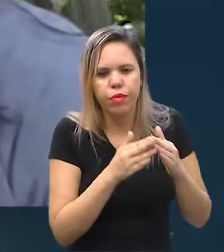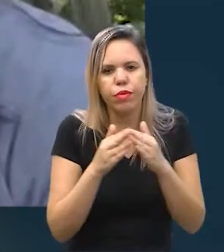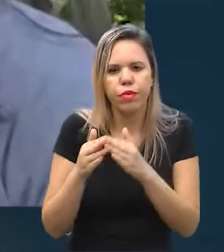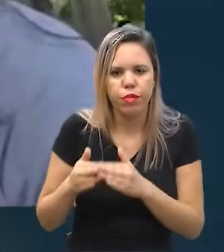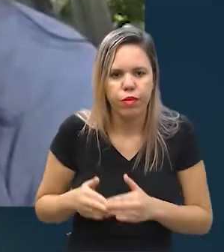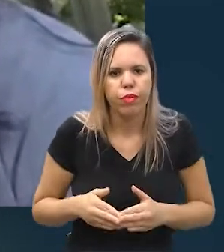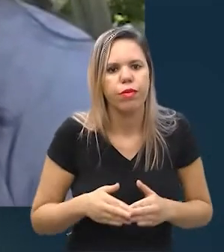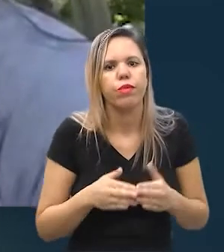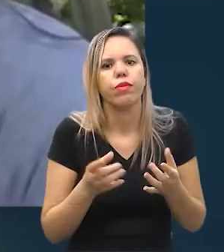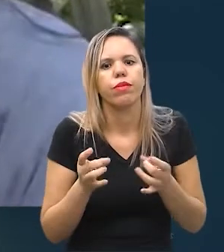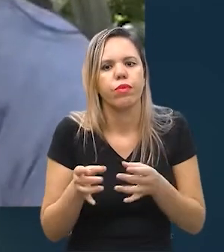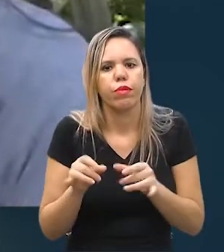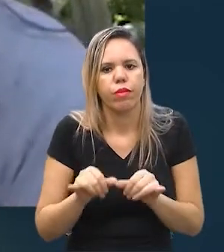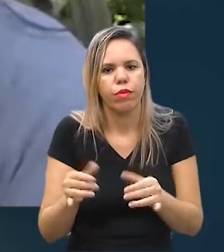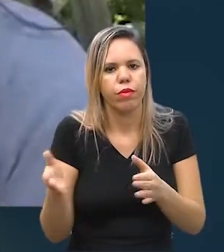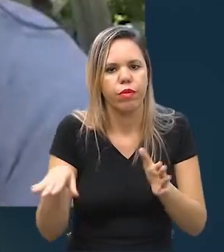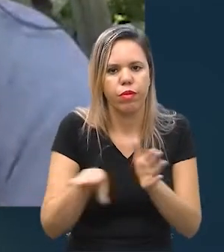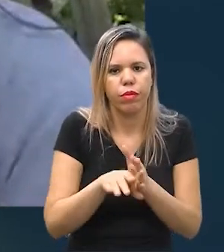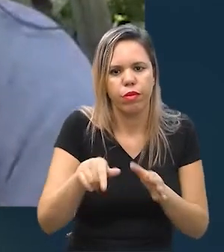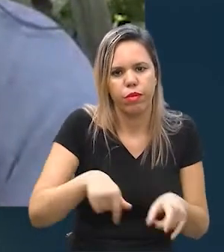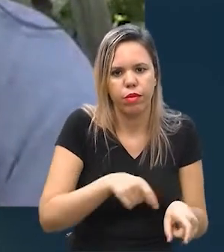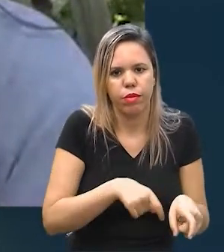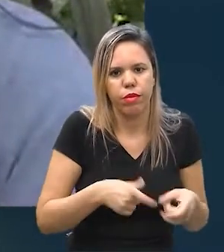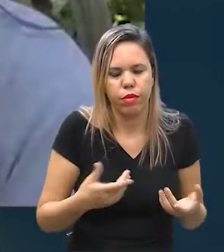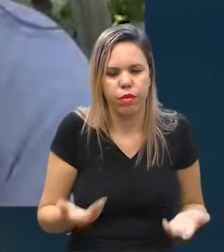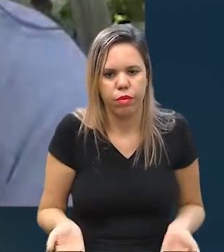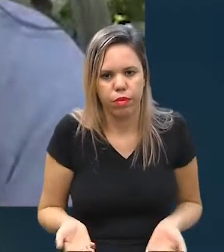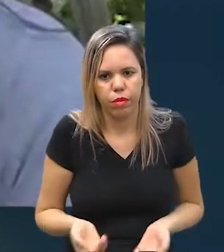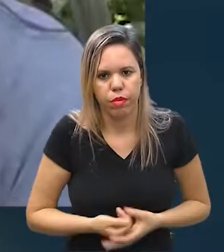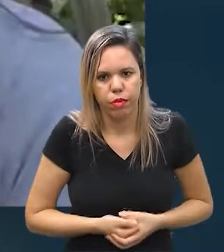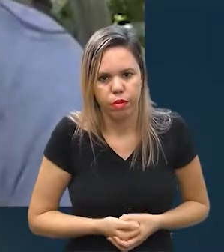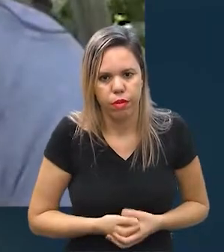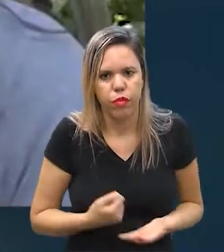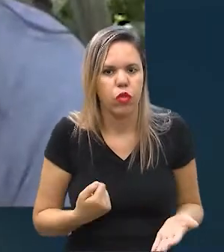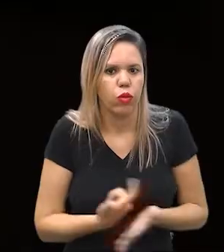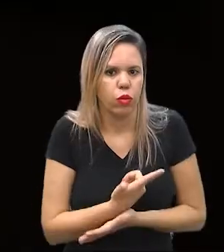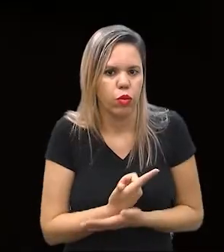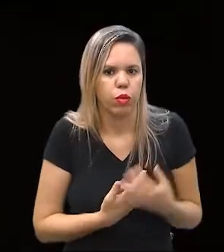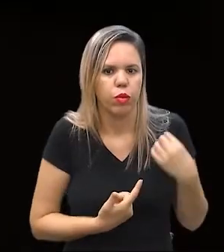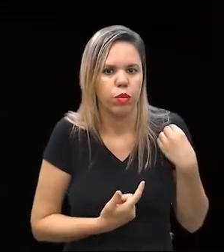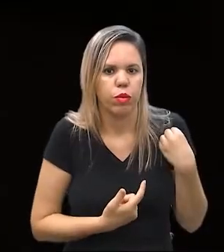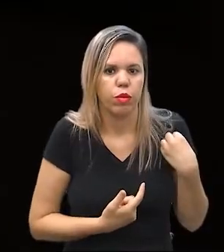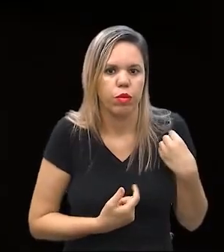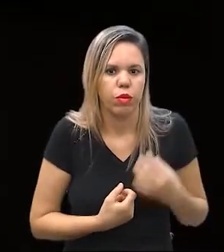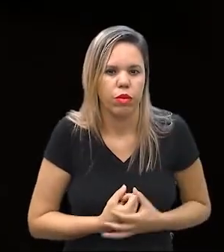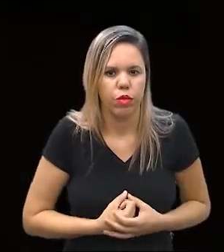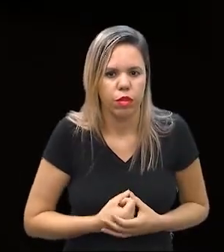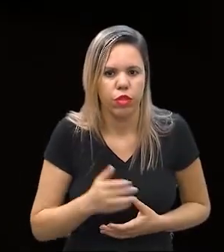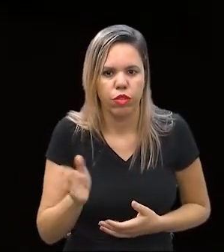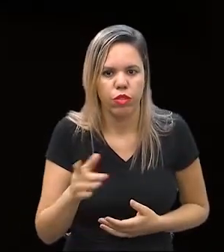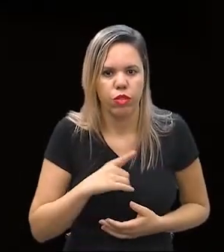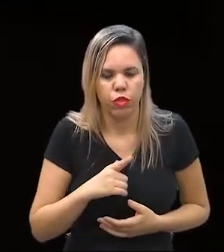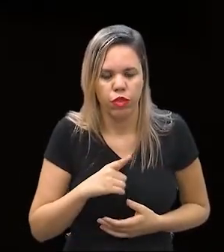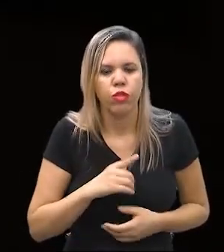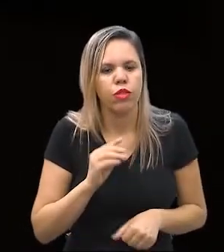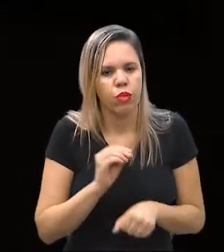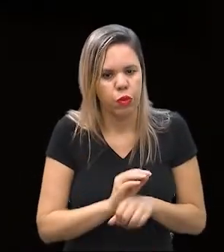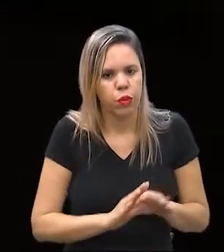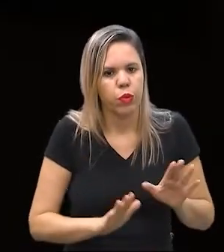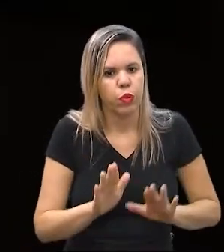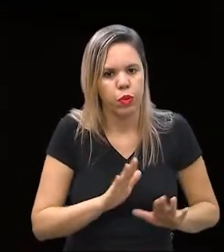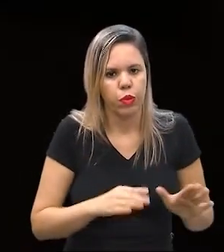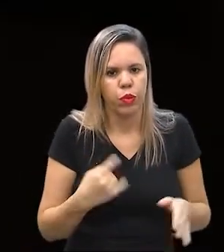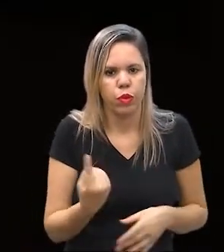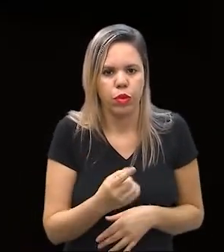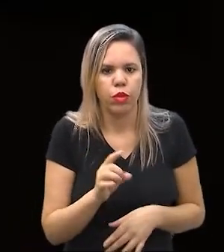muito local, para alguém que vinha aqui em uma chácara e comprava. Então, assim, já tinha este cuidado, né? E a